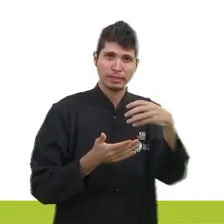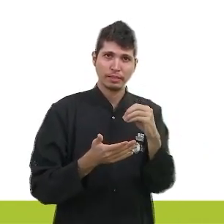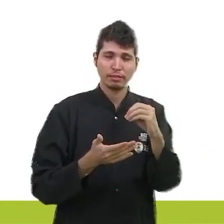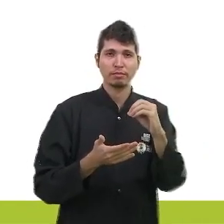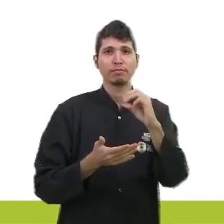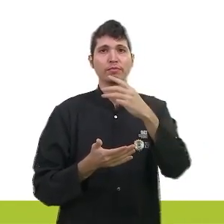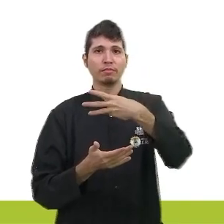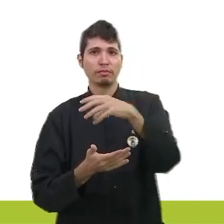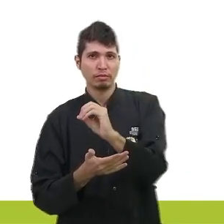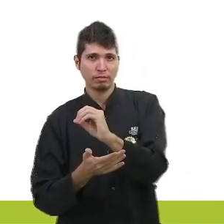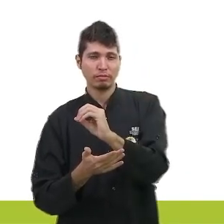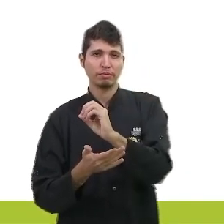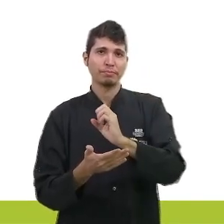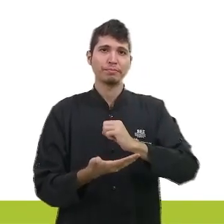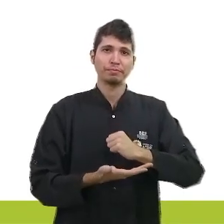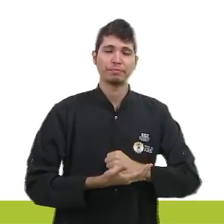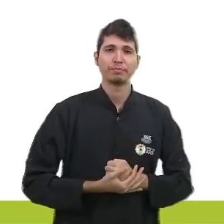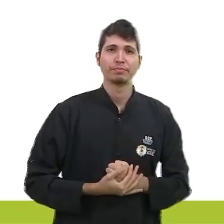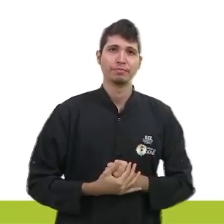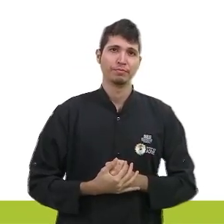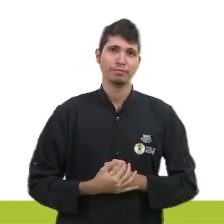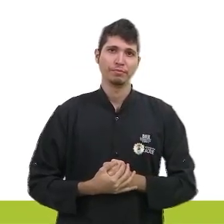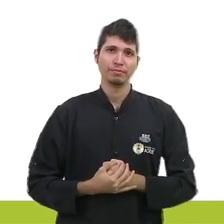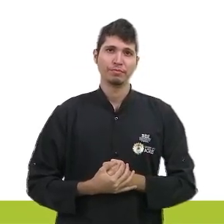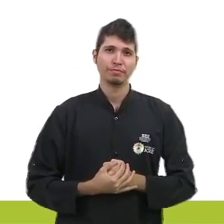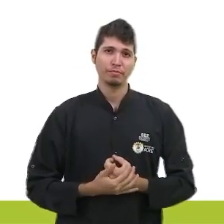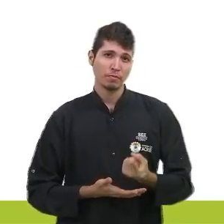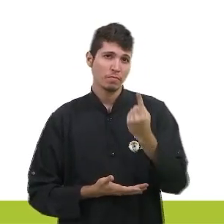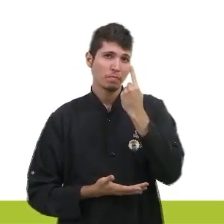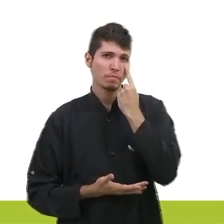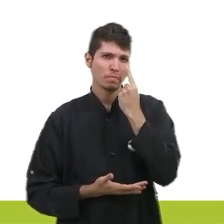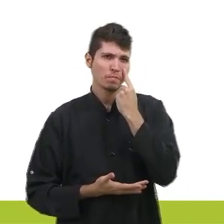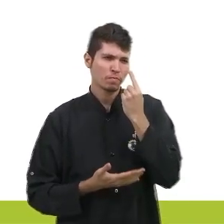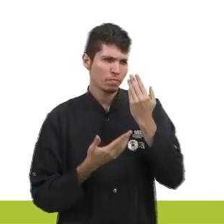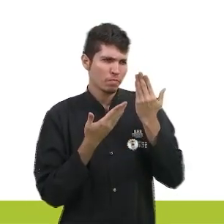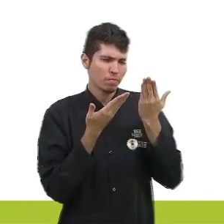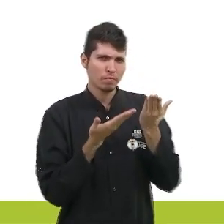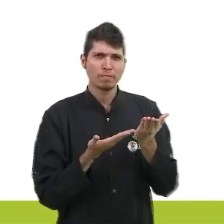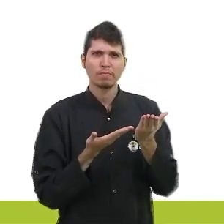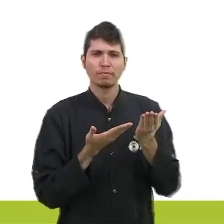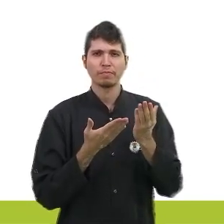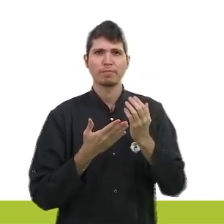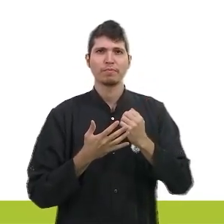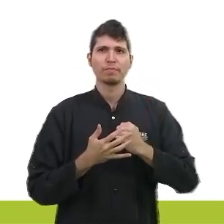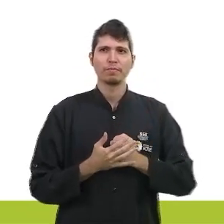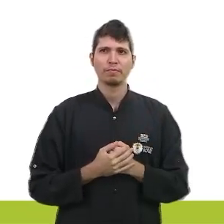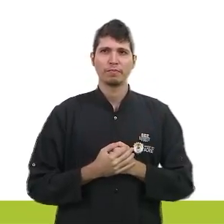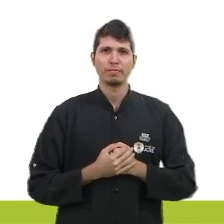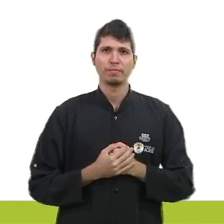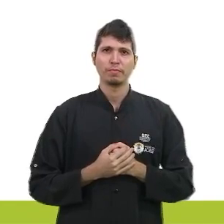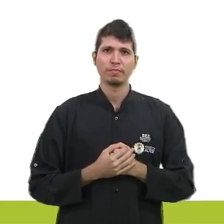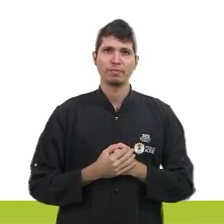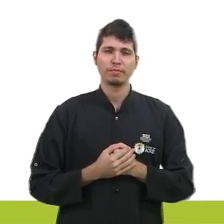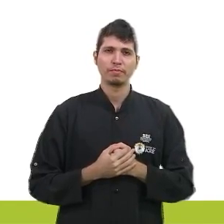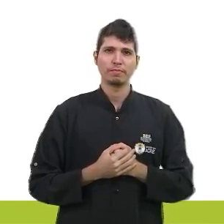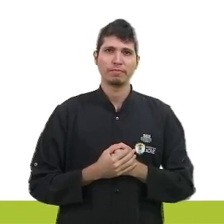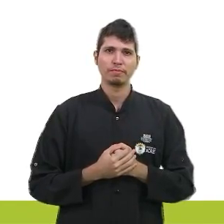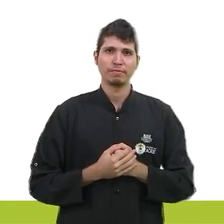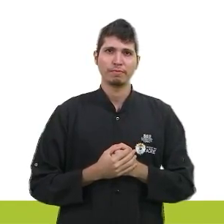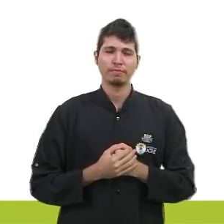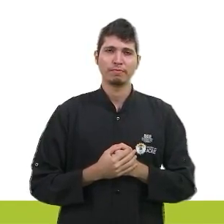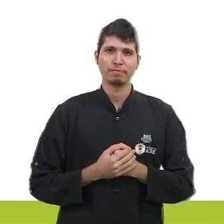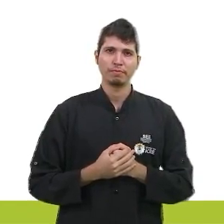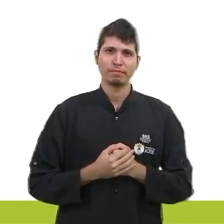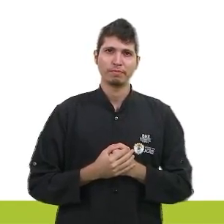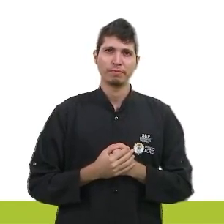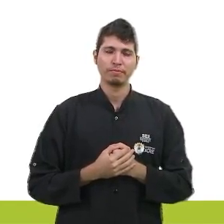graus. Ok? Olhe bem para esse triângulo e veja que ele foi dividido em dois triângulos retângulos. Deixa eu colocar aqui